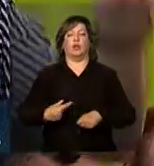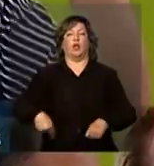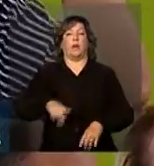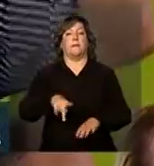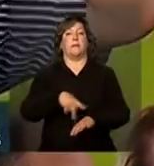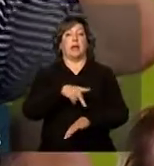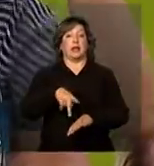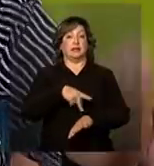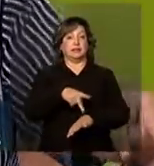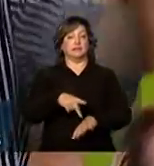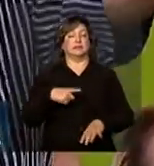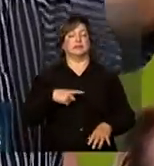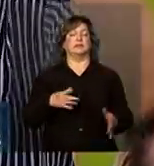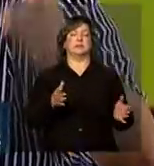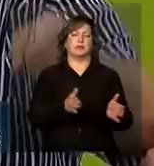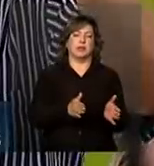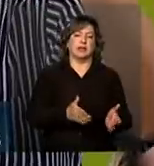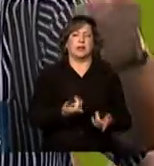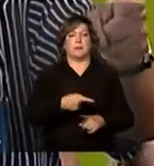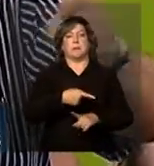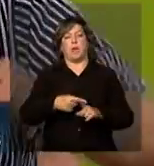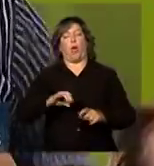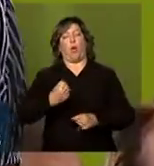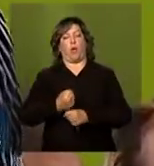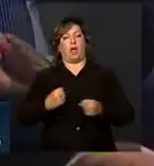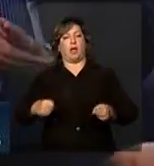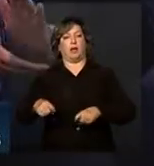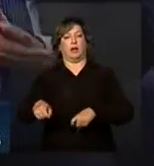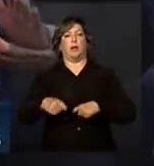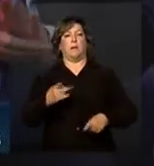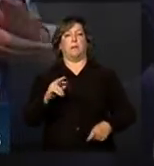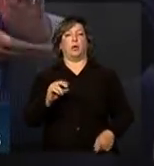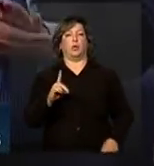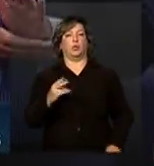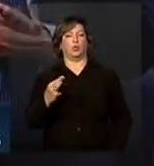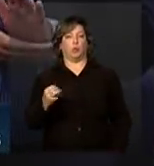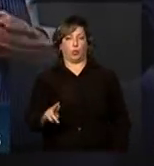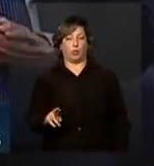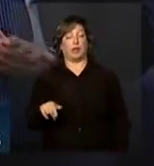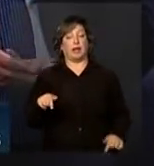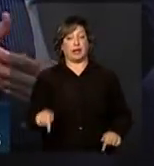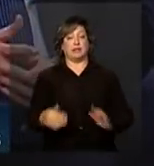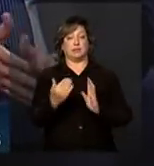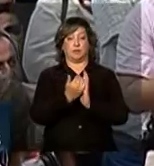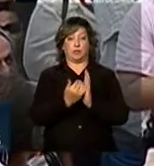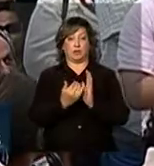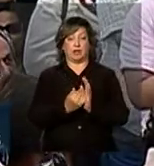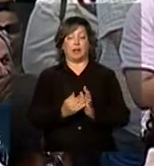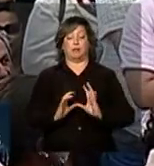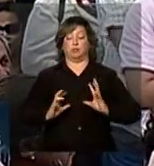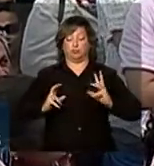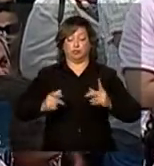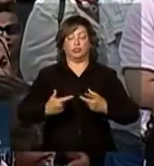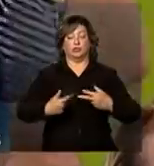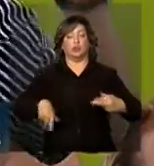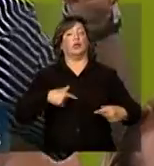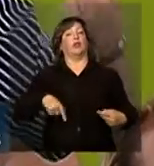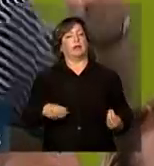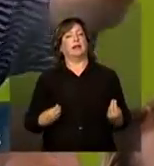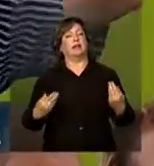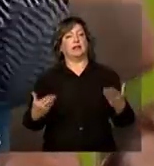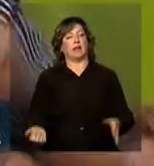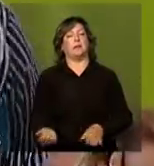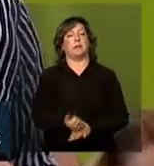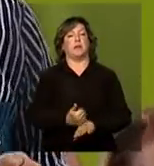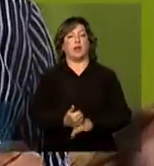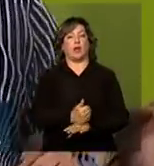país seja pro pequeno pro médio ou pro Grande produtor e com o programa das máquinas nós vamos dar melhores